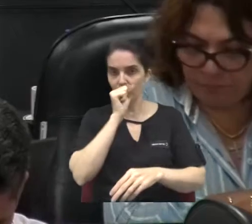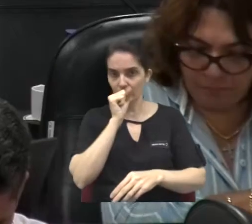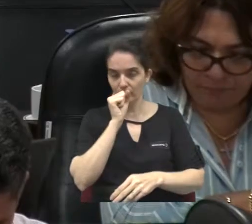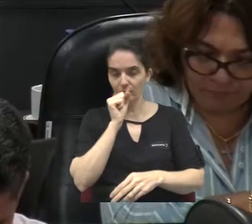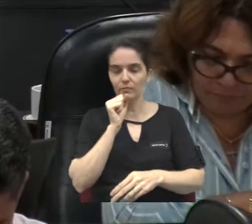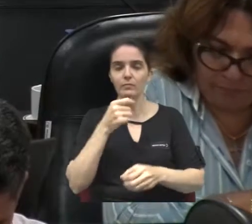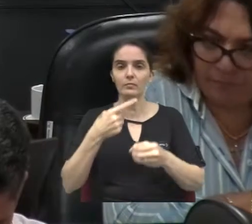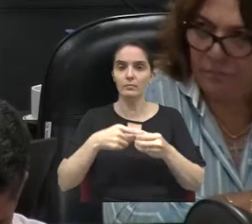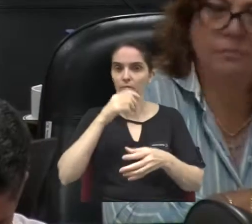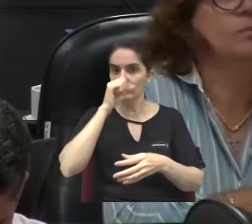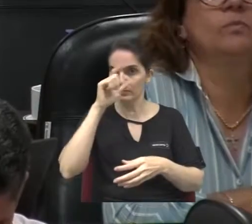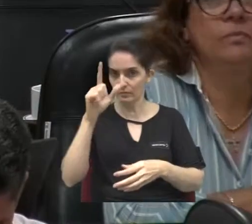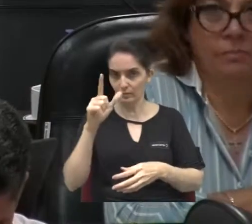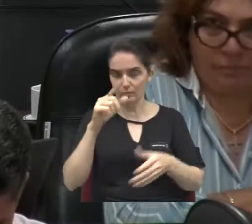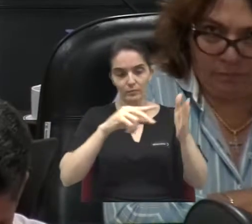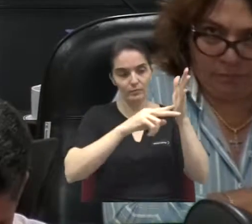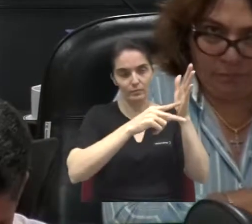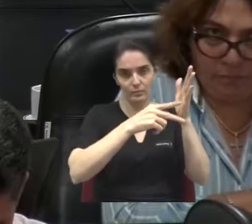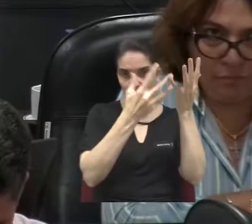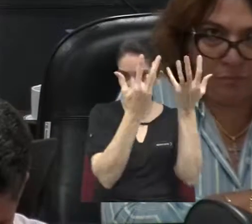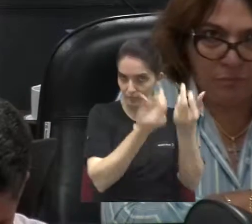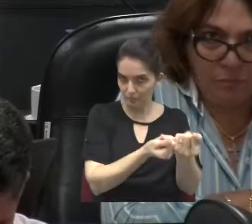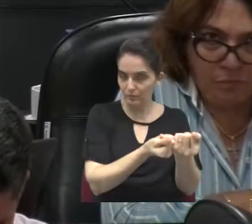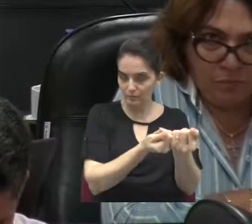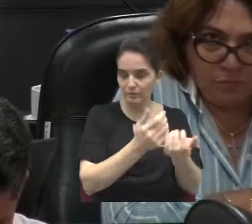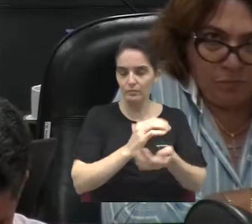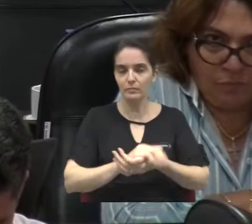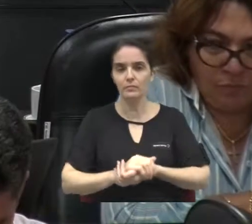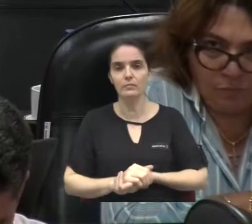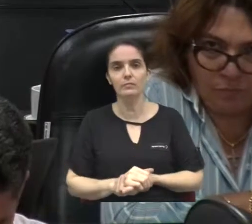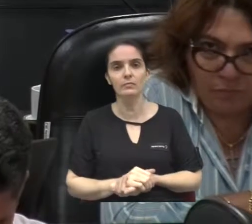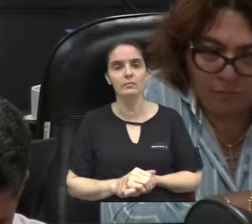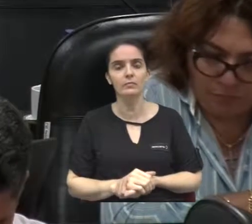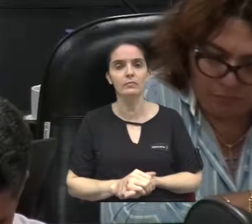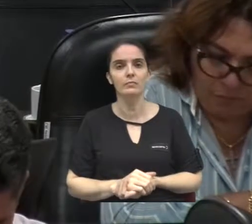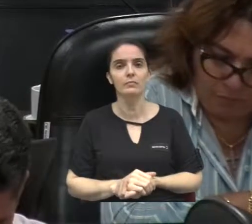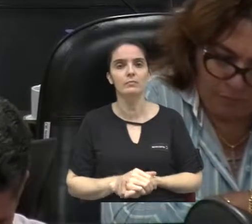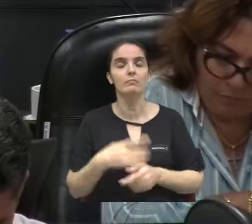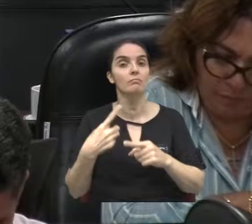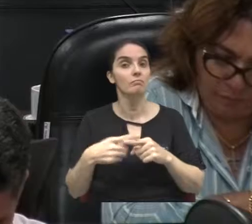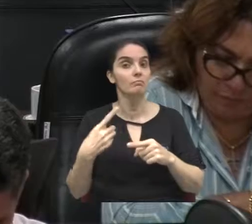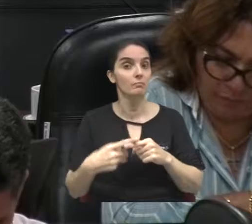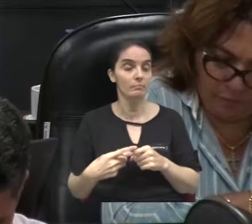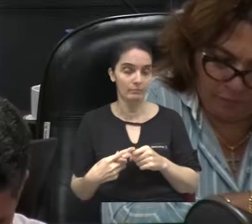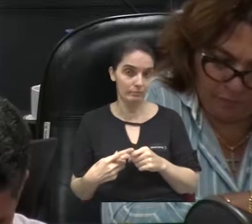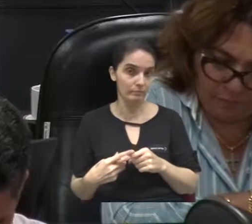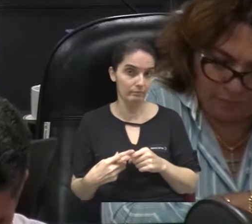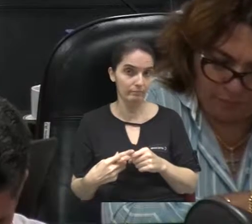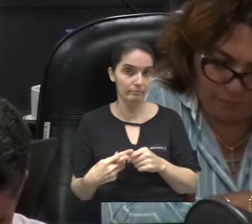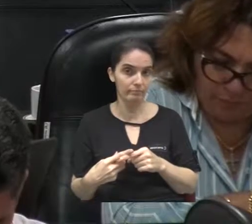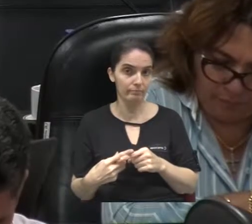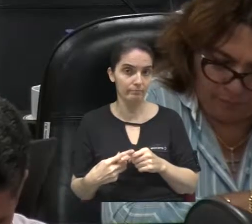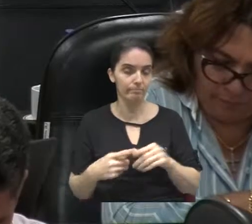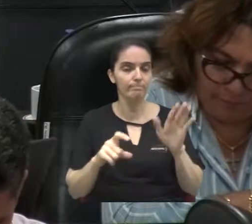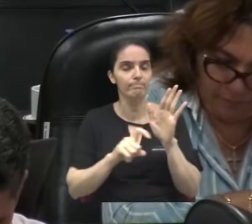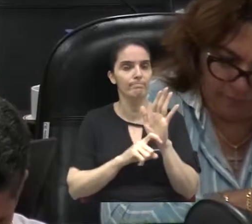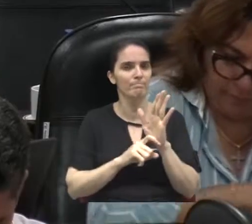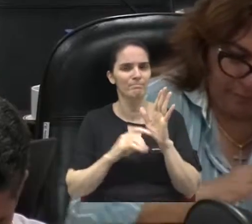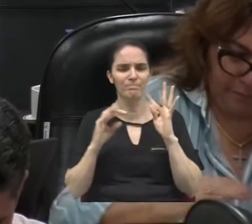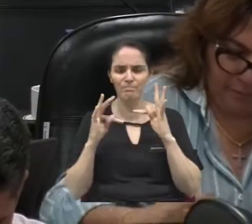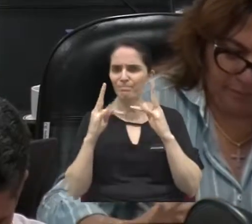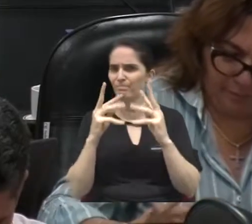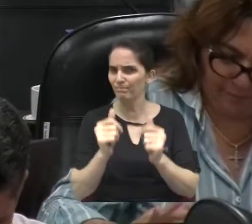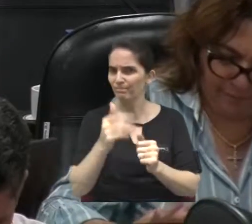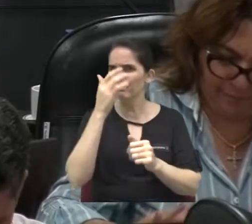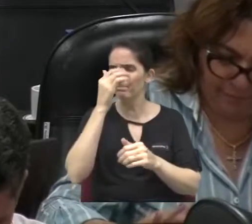Limeira, pois nós sabemos que é um mal, né, que afeta todos os setores,